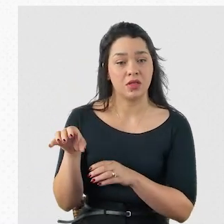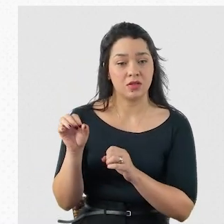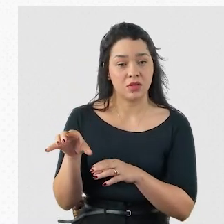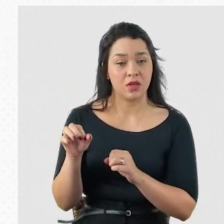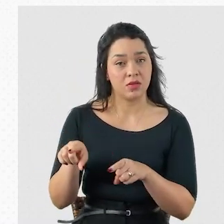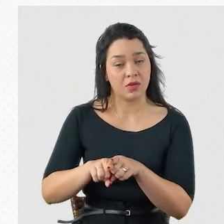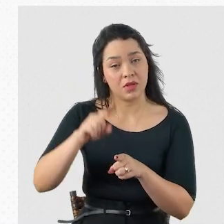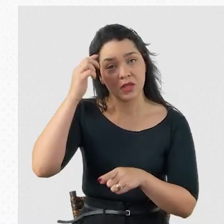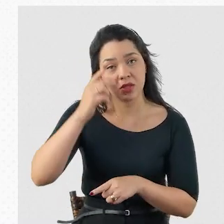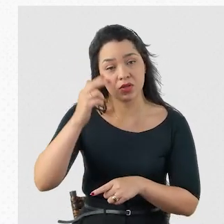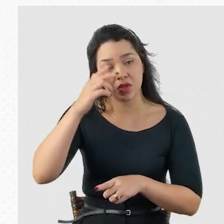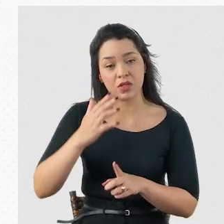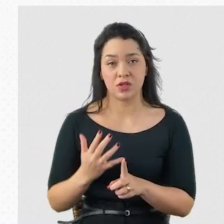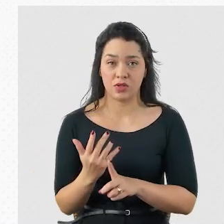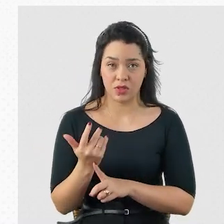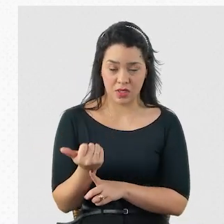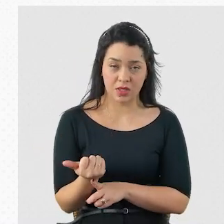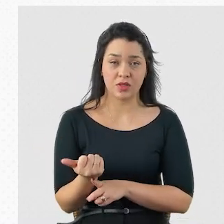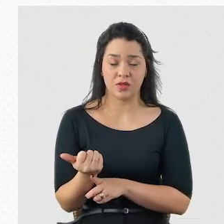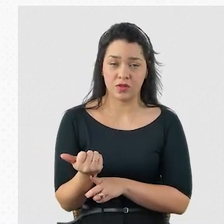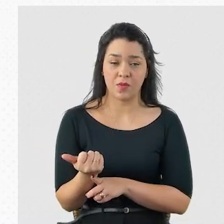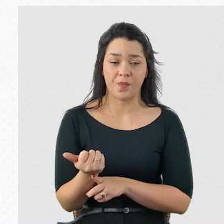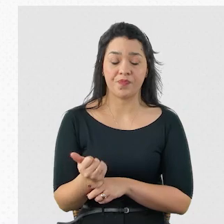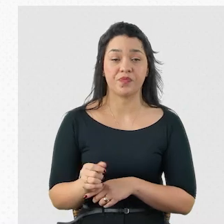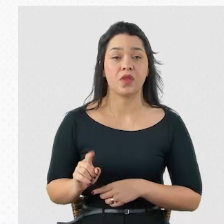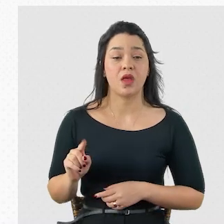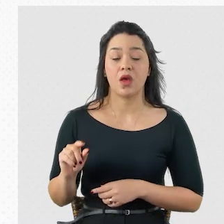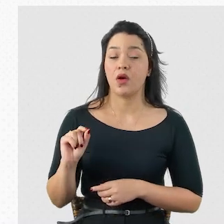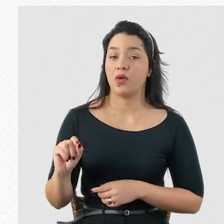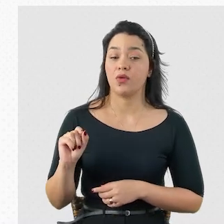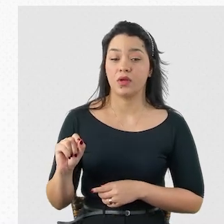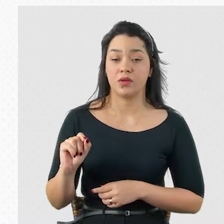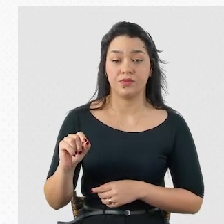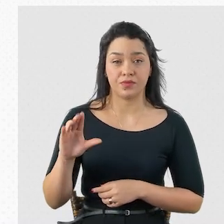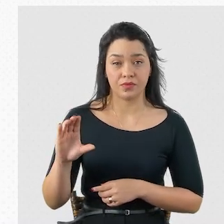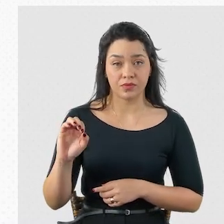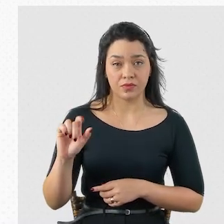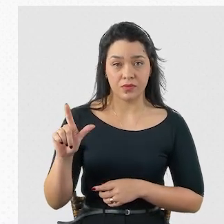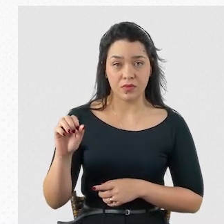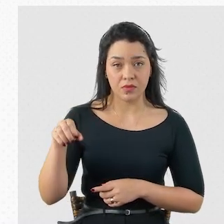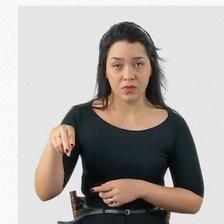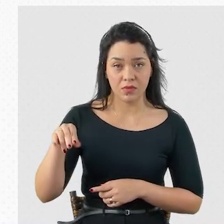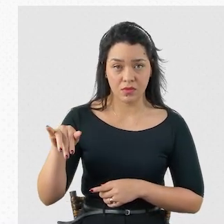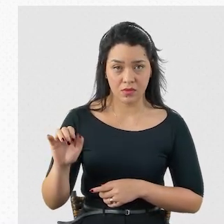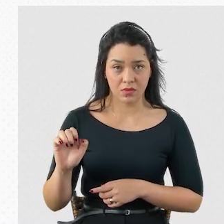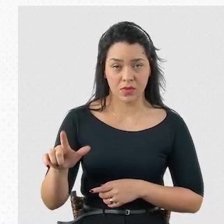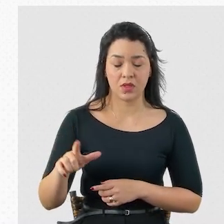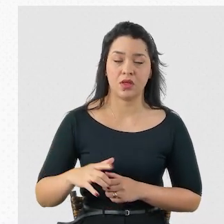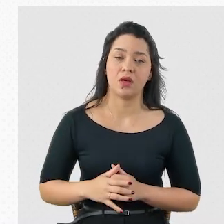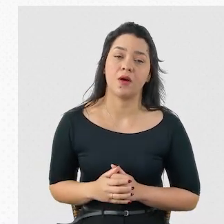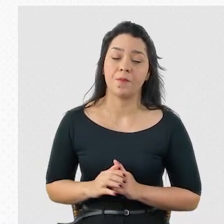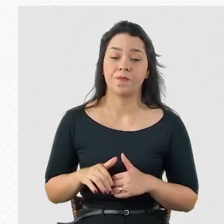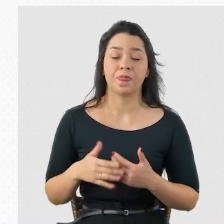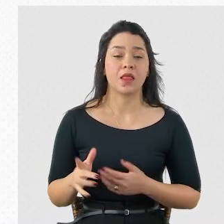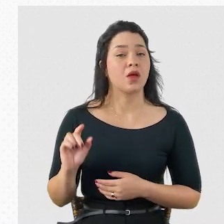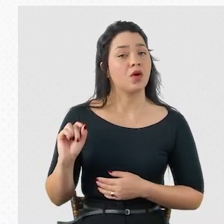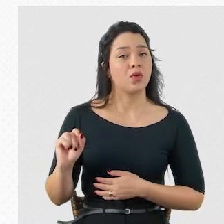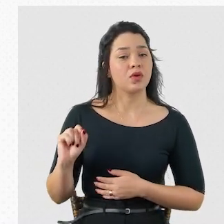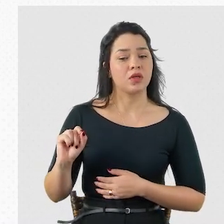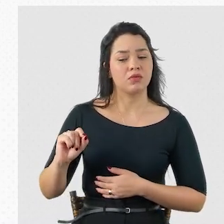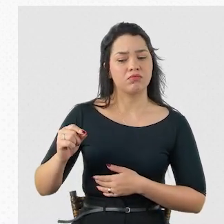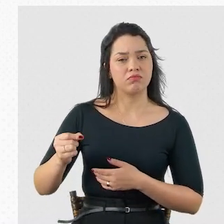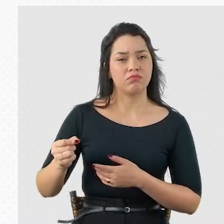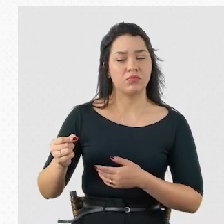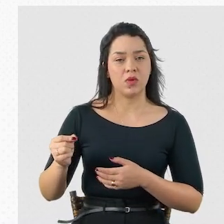e de história da arte, nosso ponto crucial aqui, ela é toda colonial. Nesse caso, o decolonial é justamente desconstruir